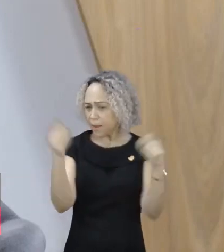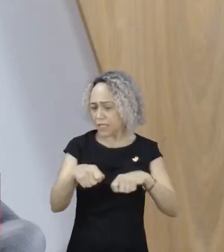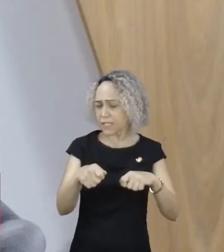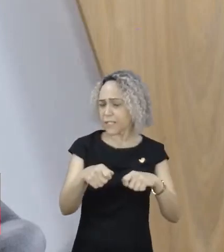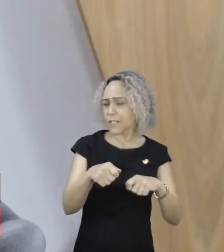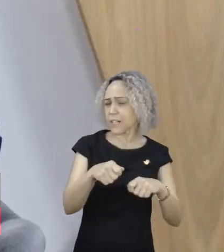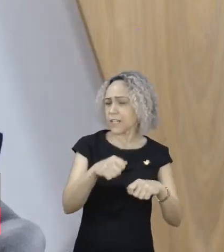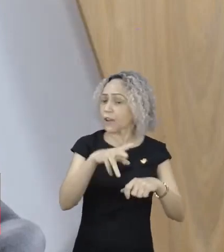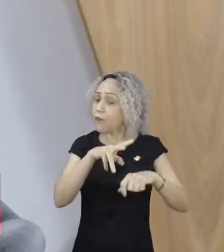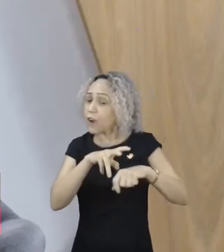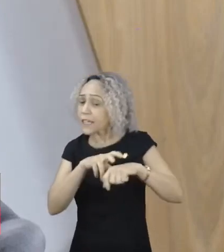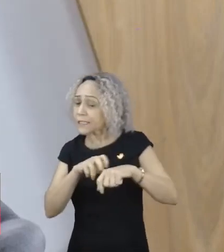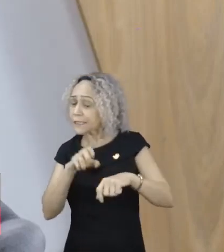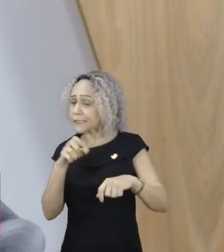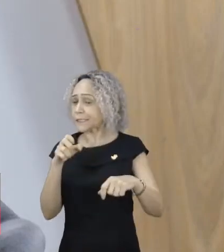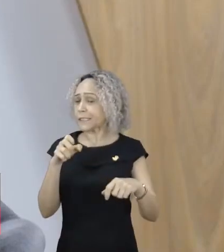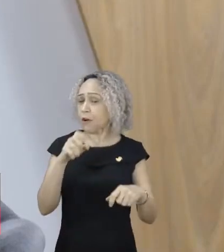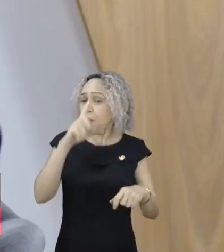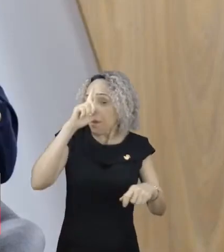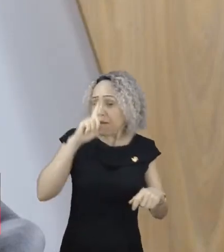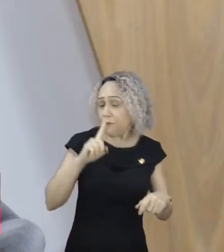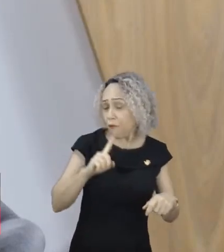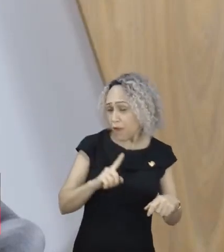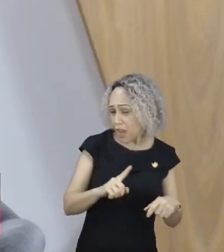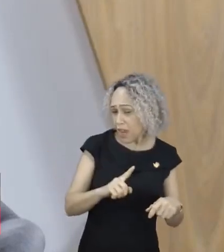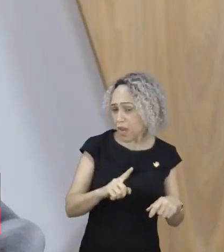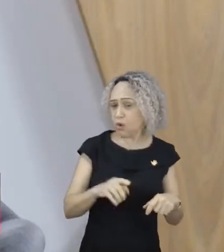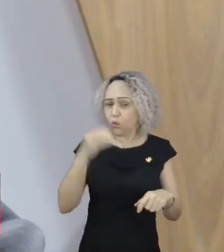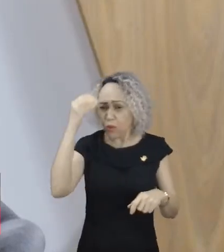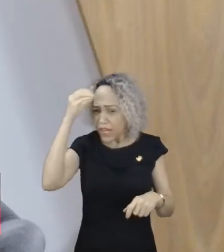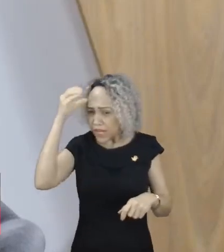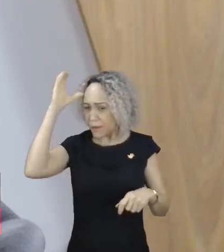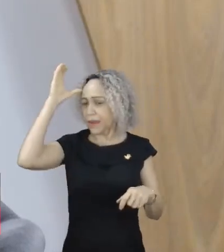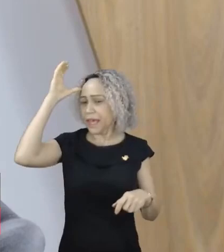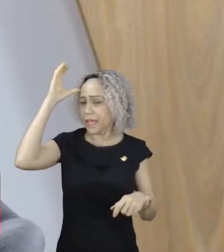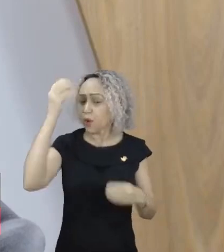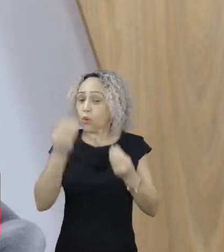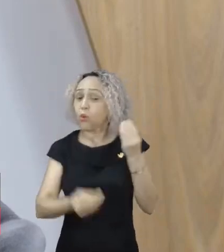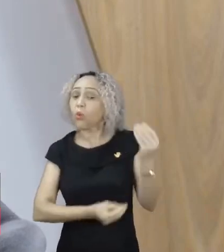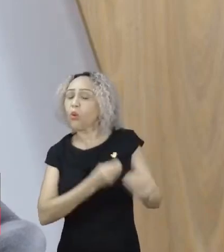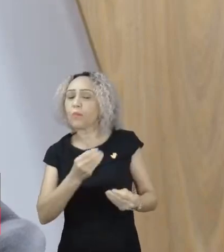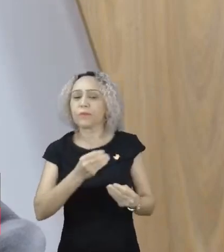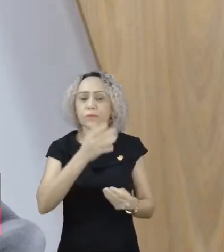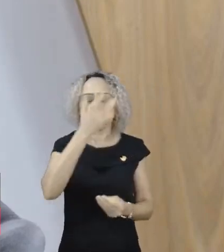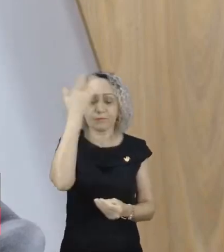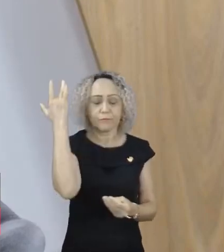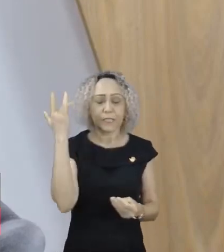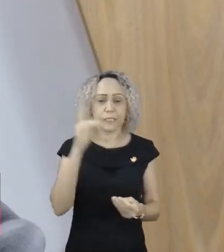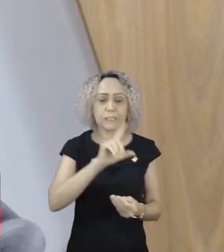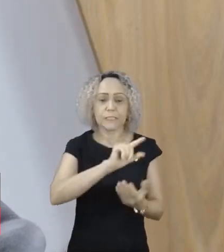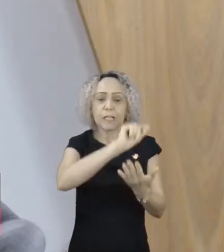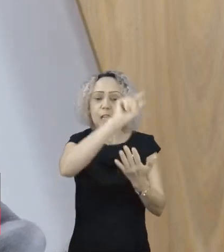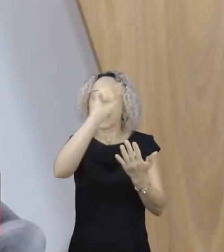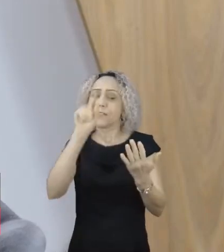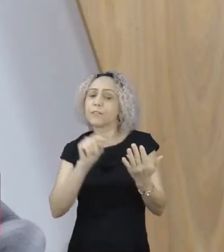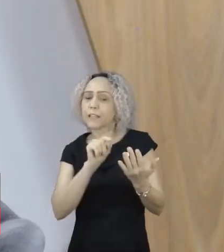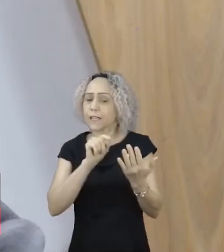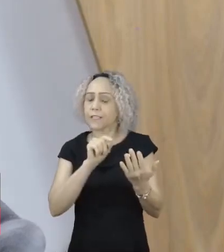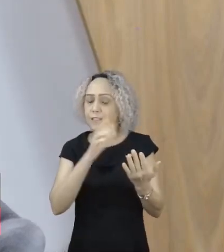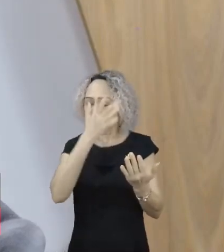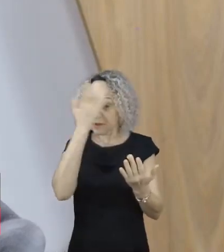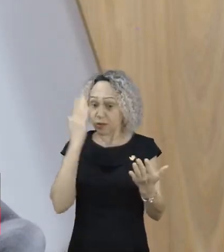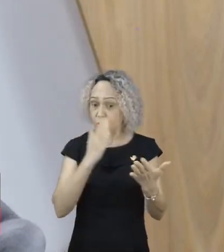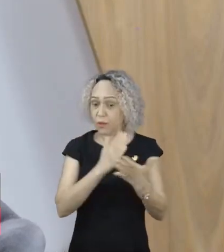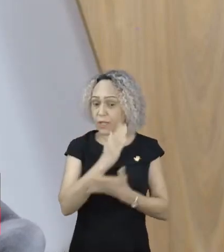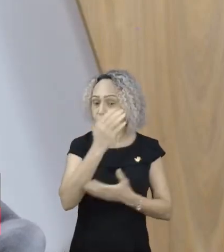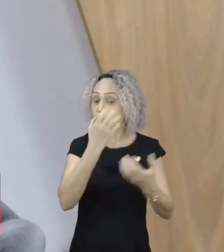vocação e ela tem esse conhecimento amplo, que ela tem essa preocupação em como é que vai fazer as coisas e também com conhecimento específico na sua área também, que